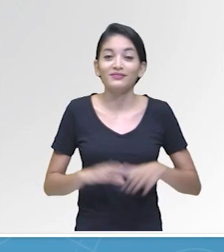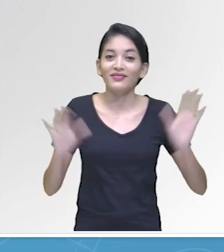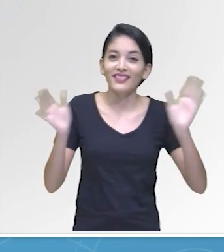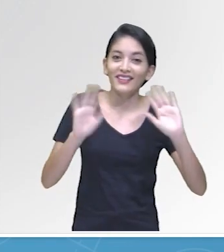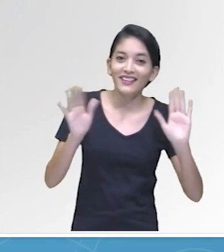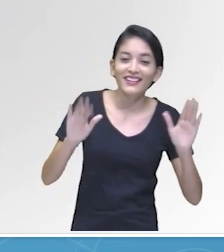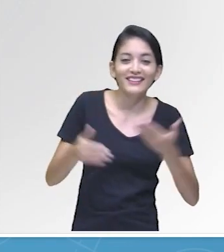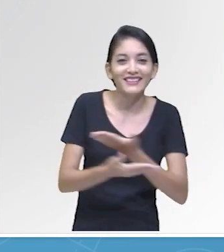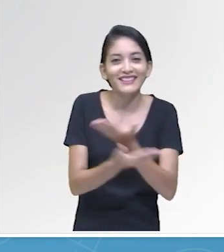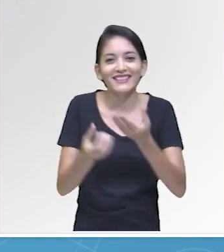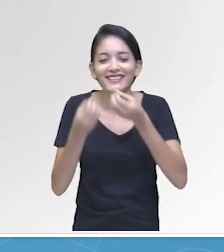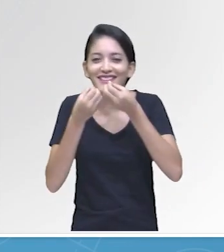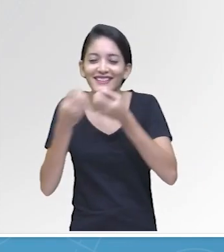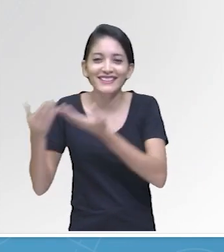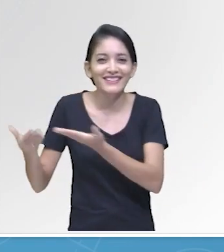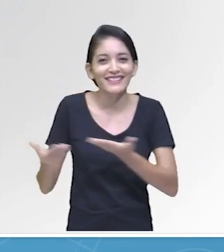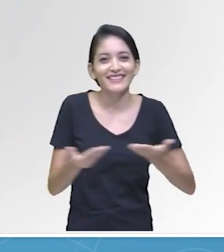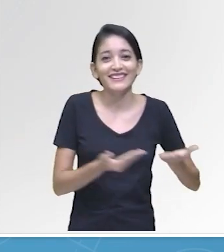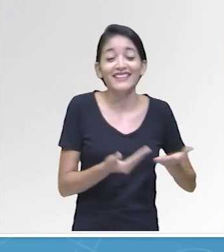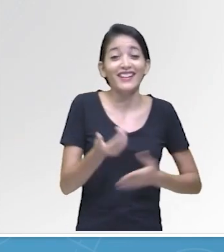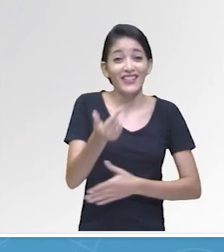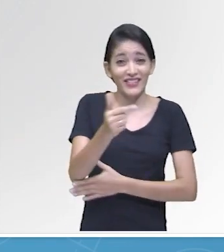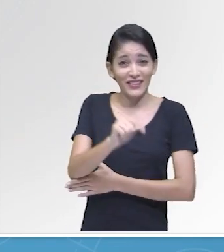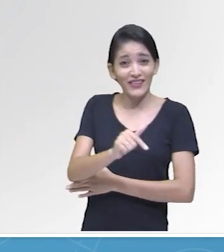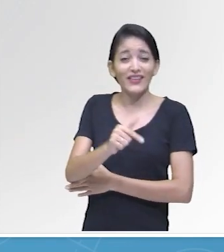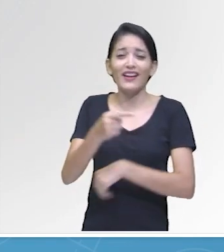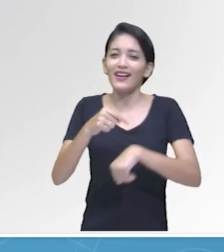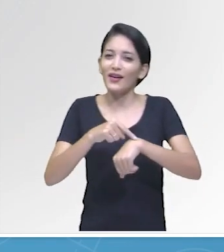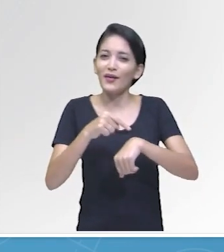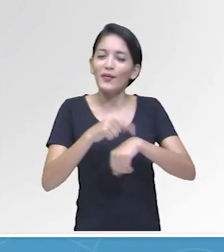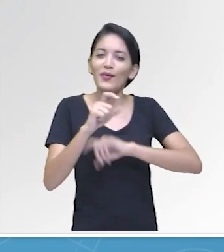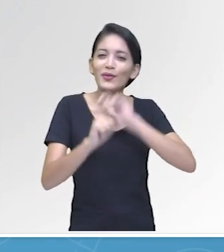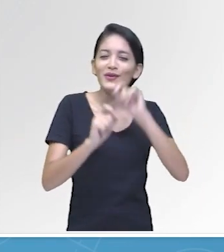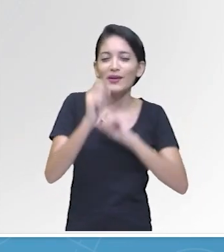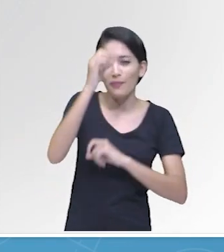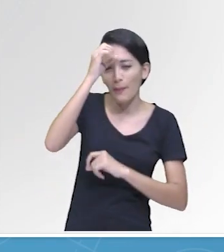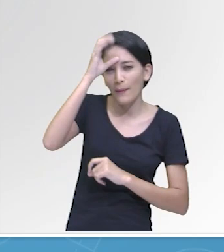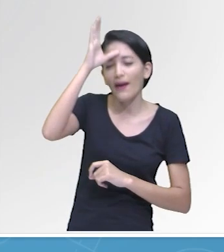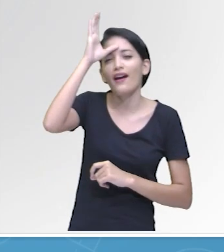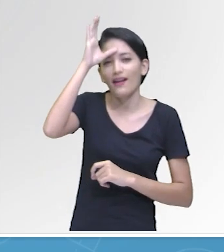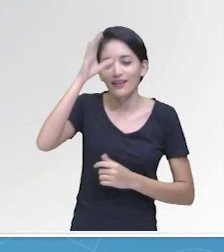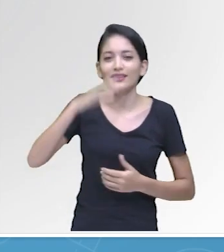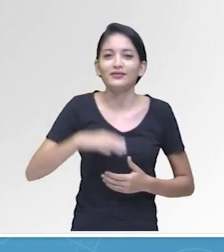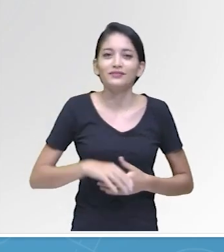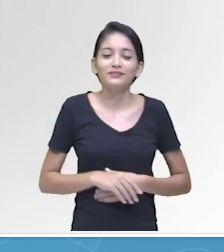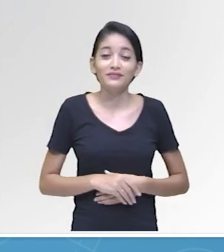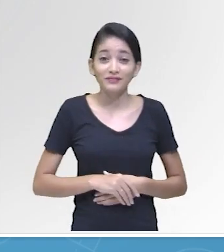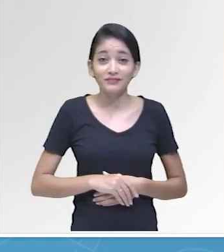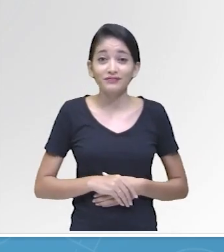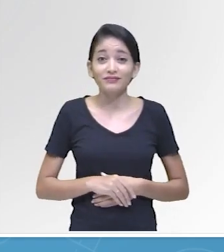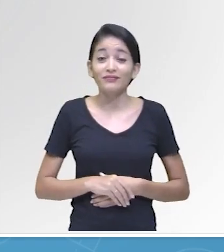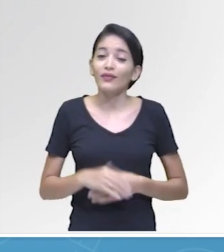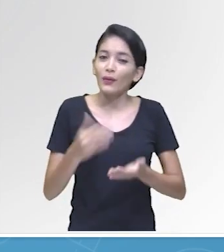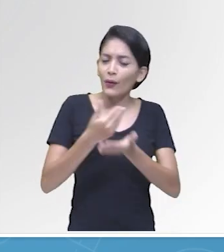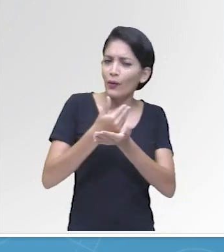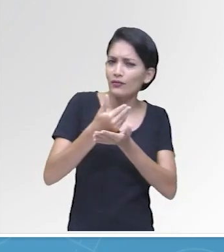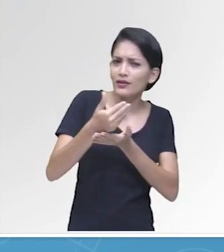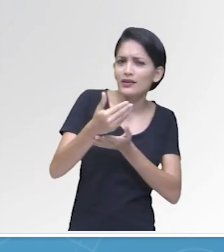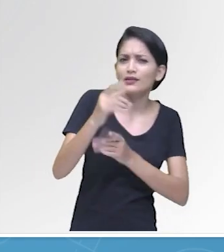Olá, sejam muito bem-vindos a mais esse momento de conhecimento. Estamos iniciando